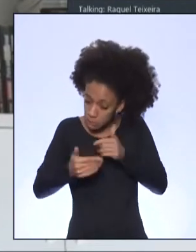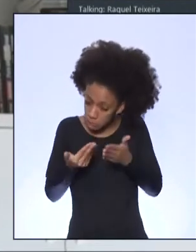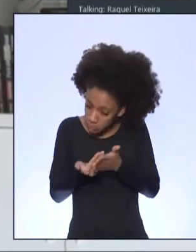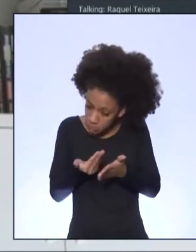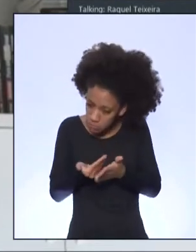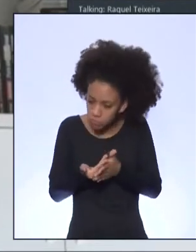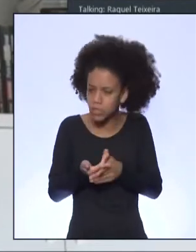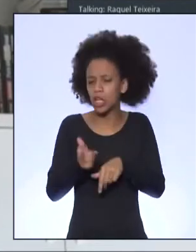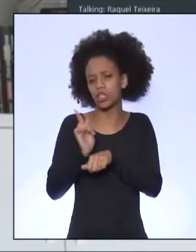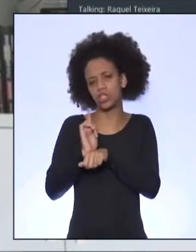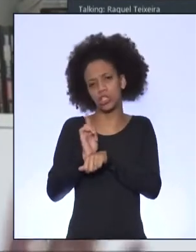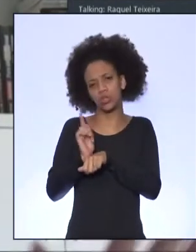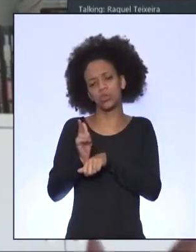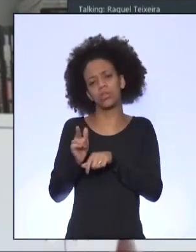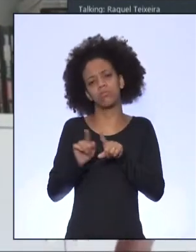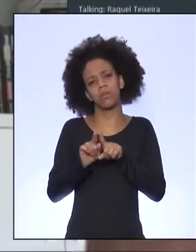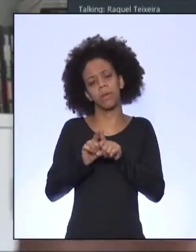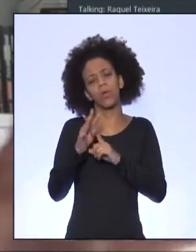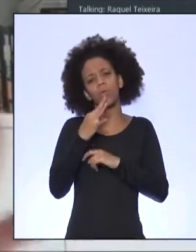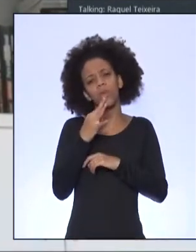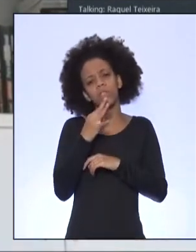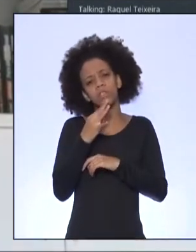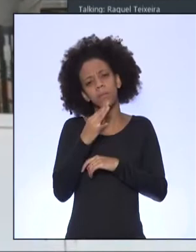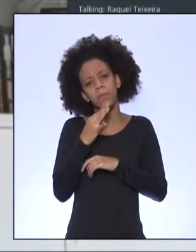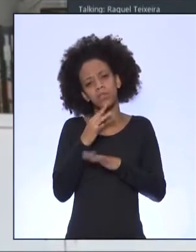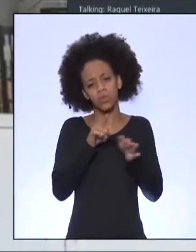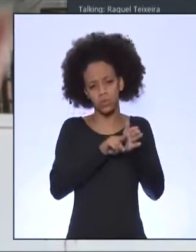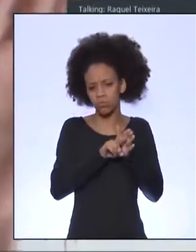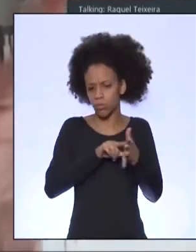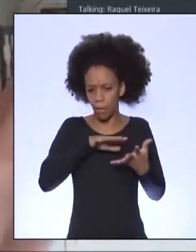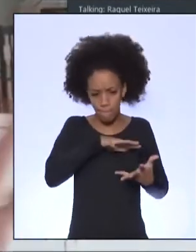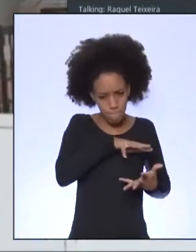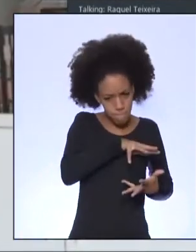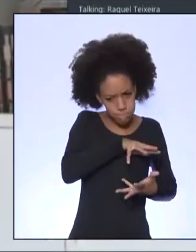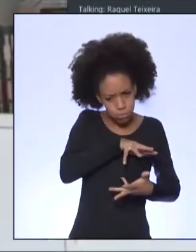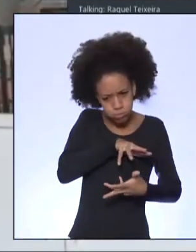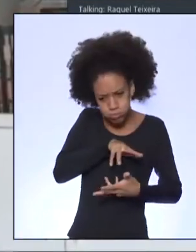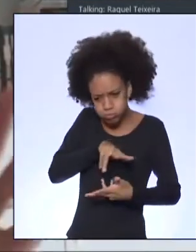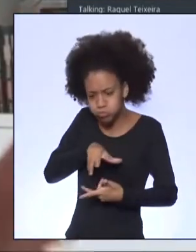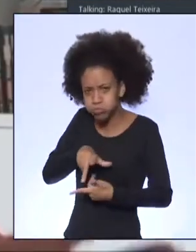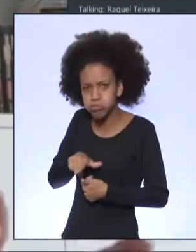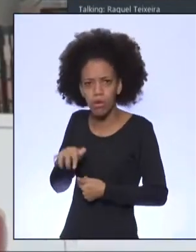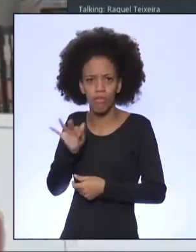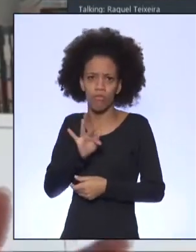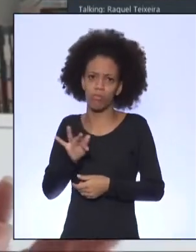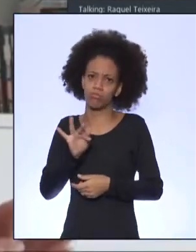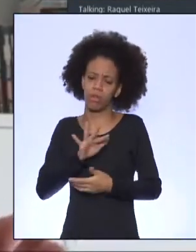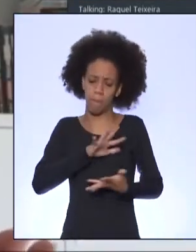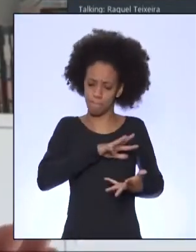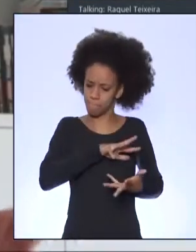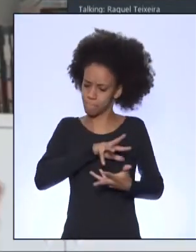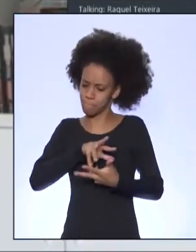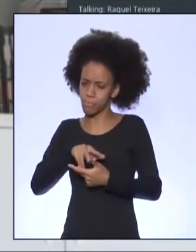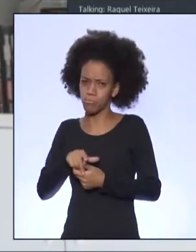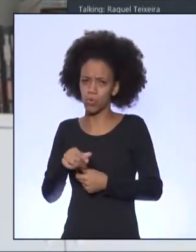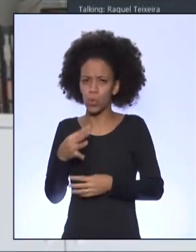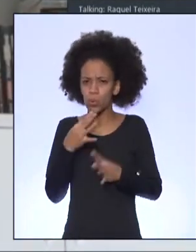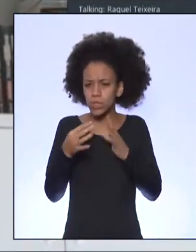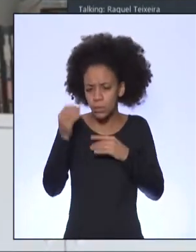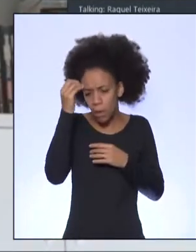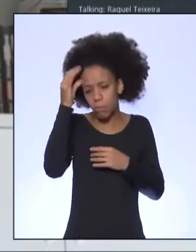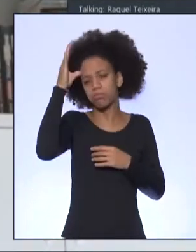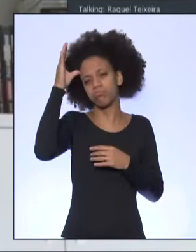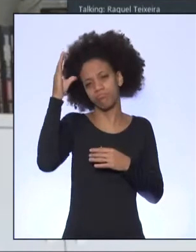O conhecimento que os pesquisadores no mundo todo, tem universidade no mundo todo, os conhecimentos que esses